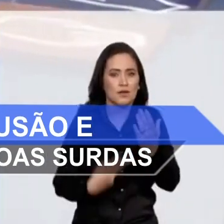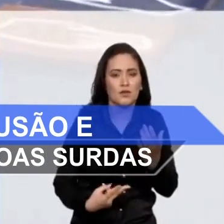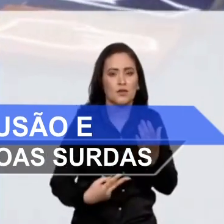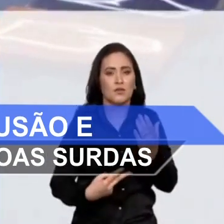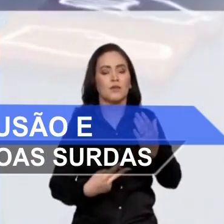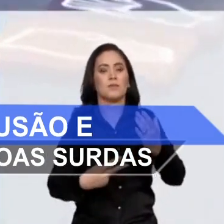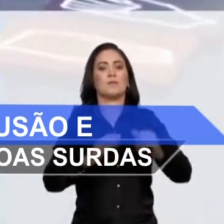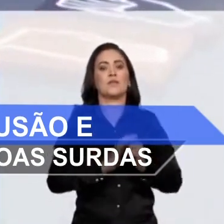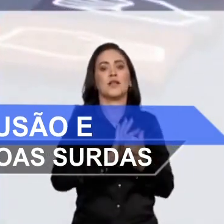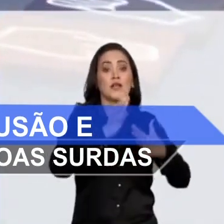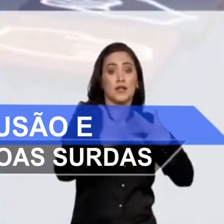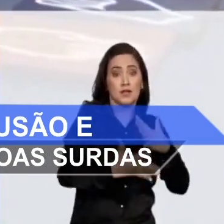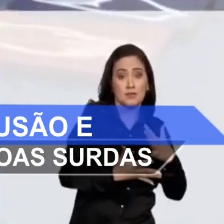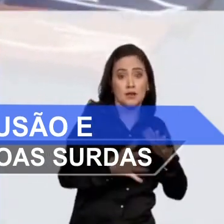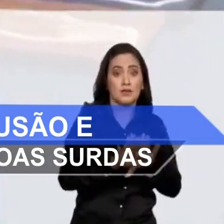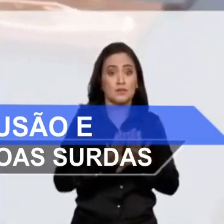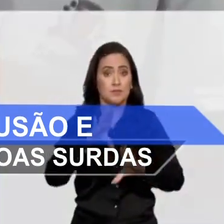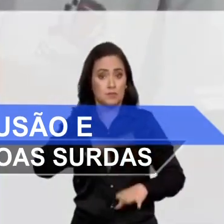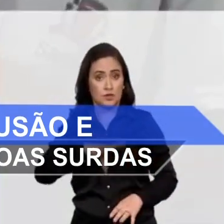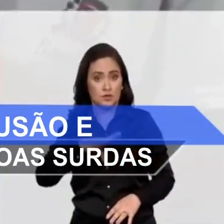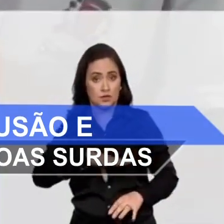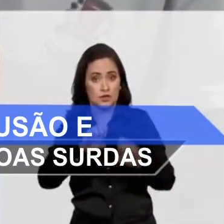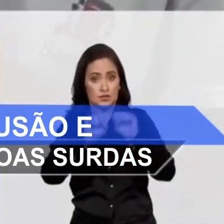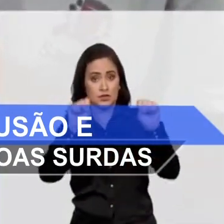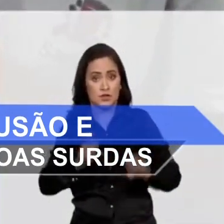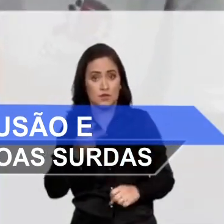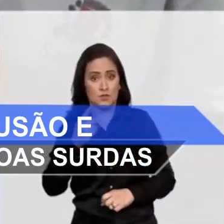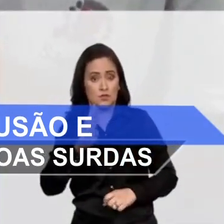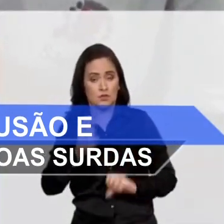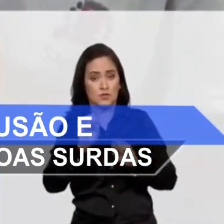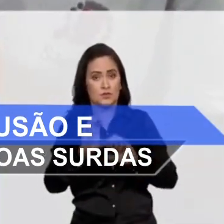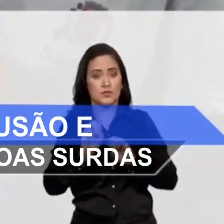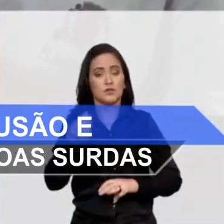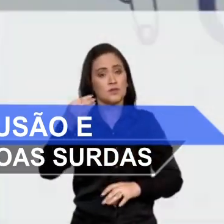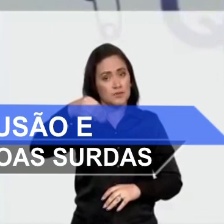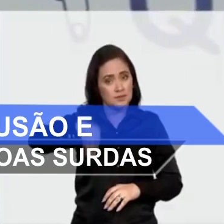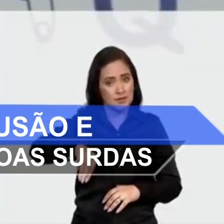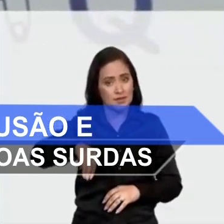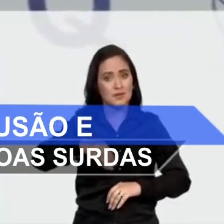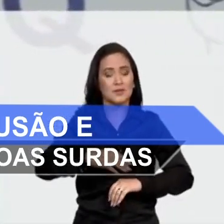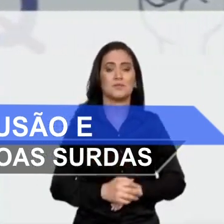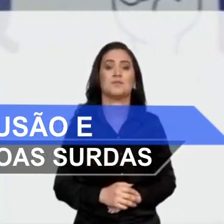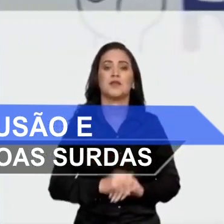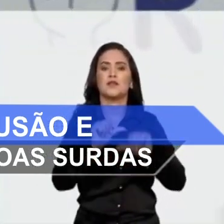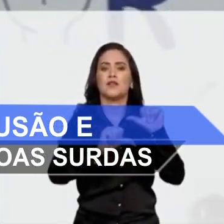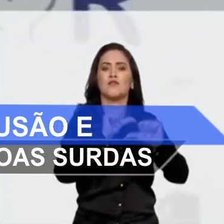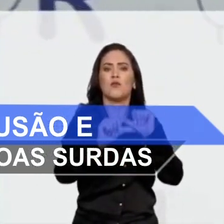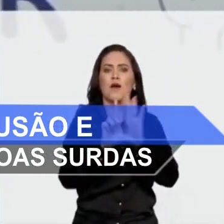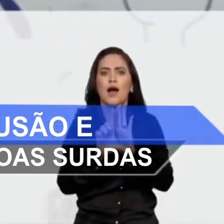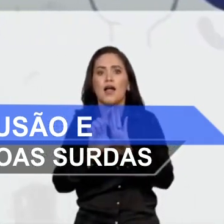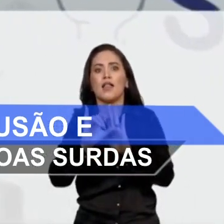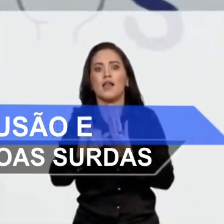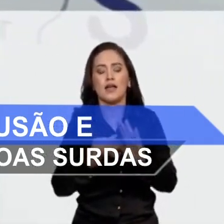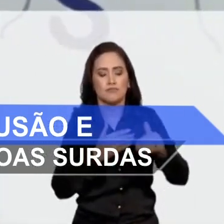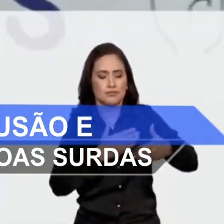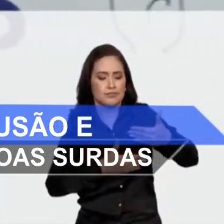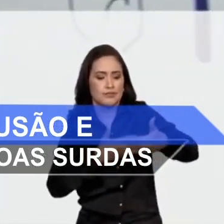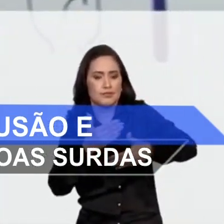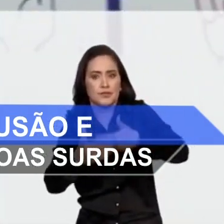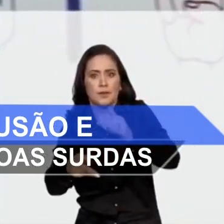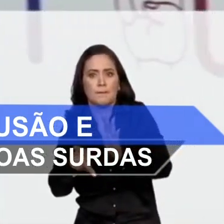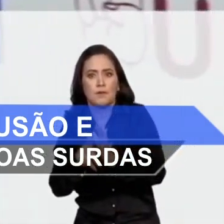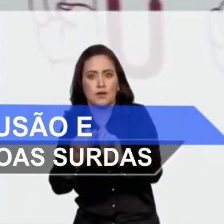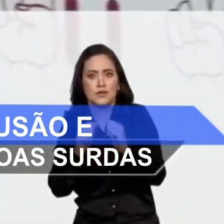língua brasileira de sinais e língua portuguesa na rede pública de educação do Maranhão. Para virar lei, após